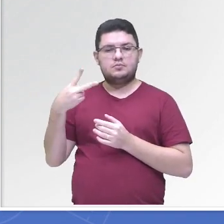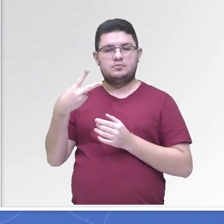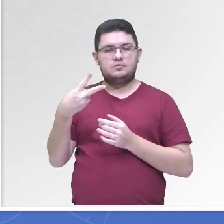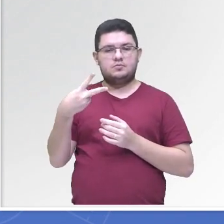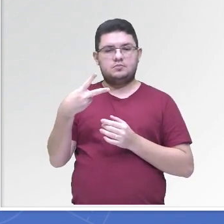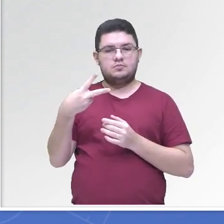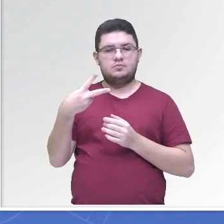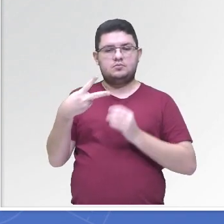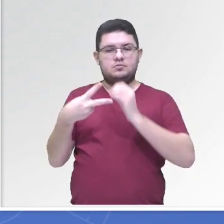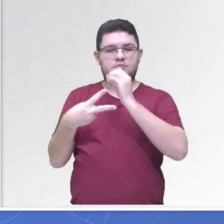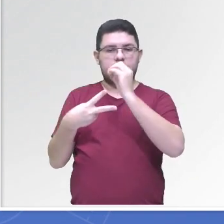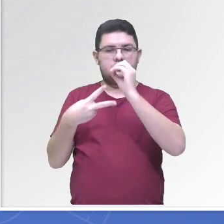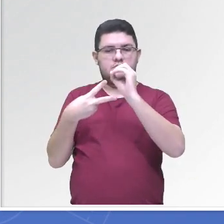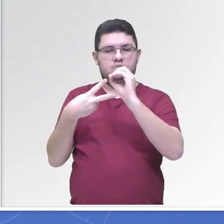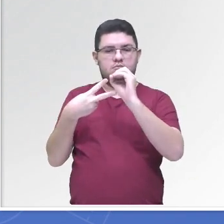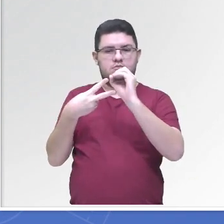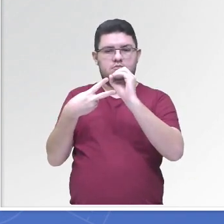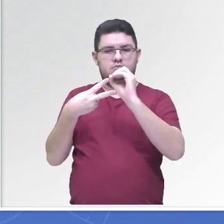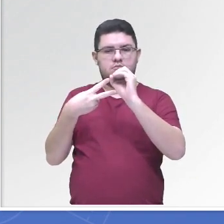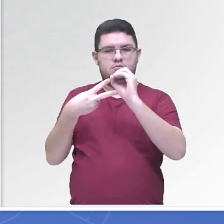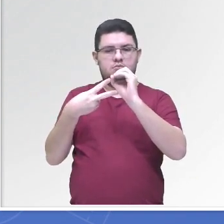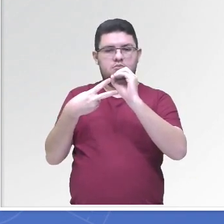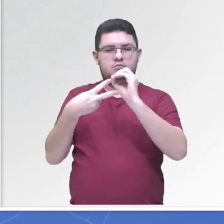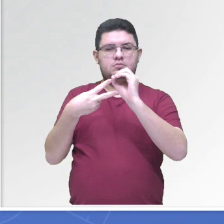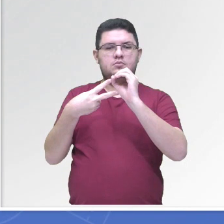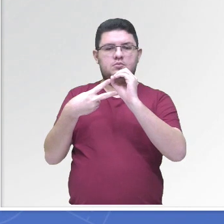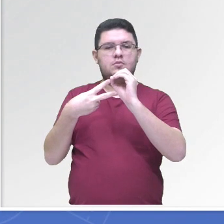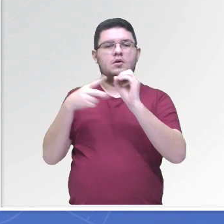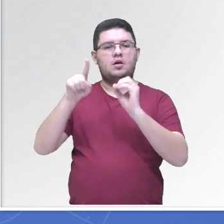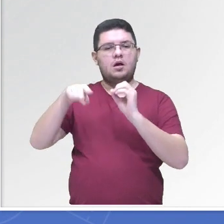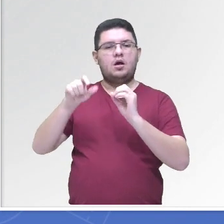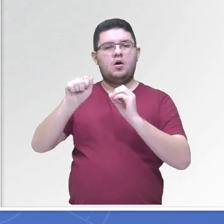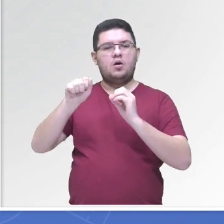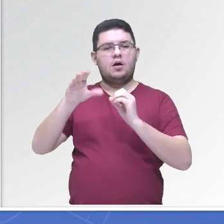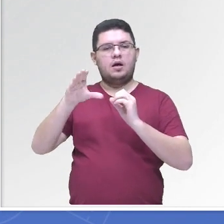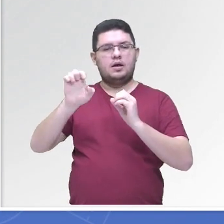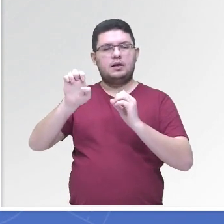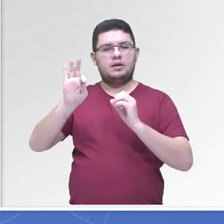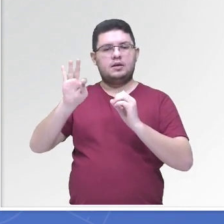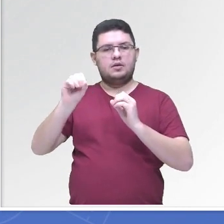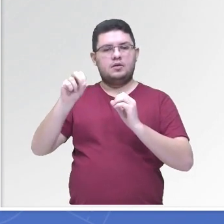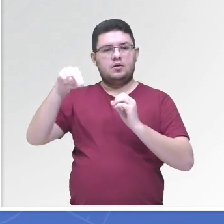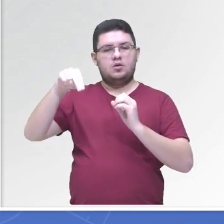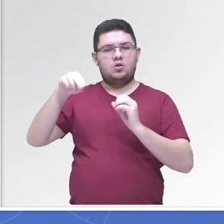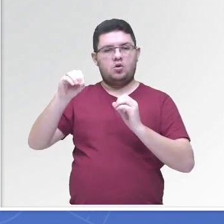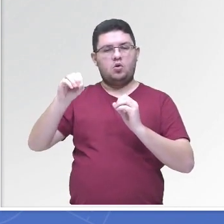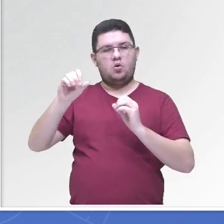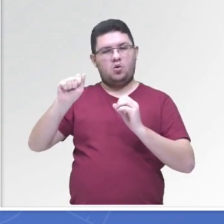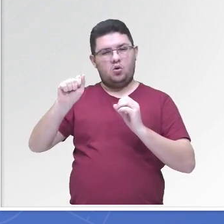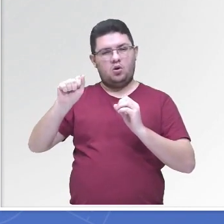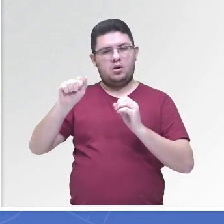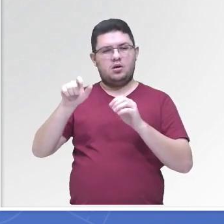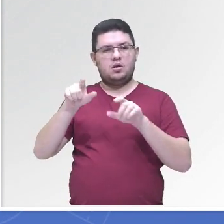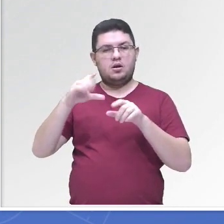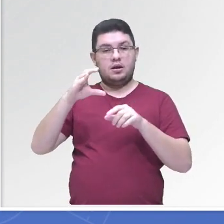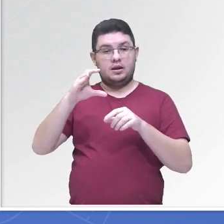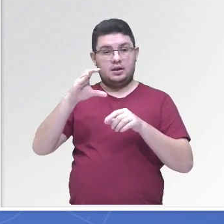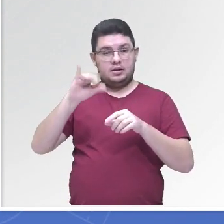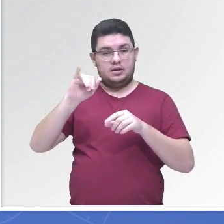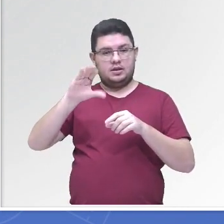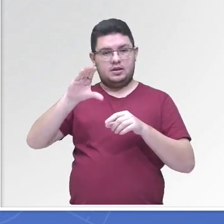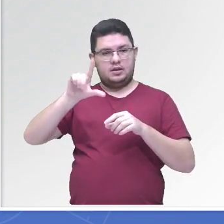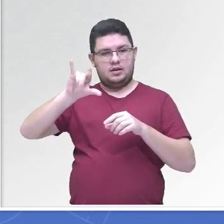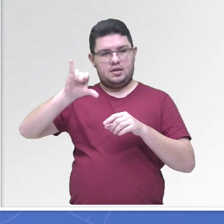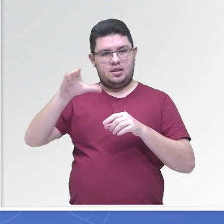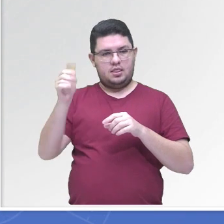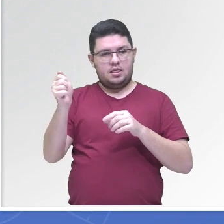estrutura, tá? Ela é uma cetona cíclica, líquida, oleosa, e que tem odor de